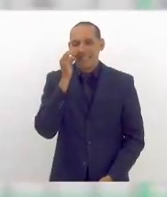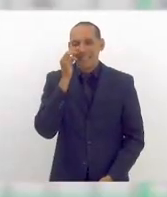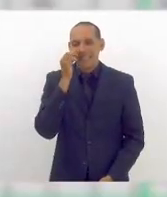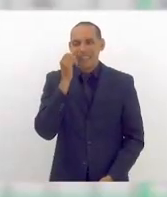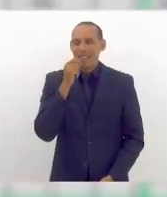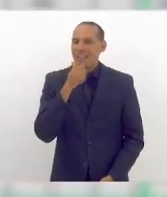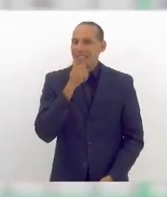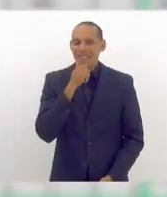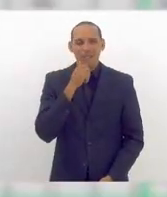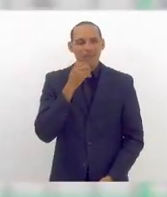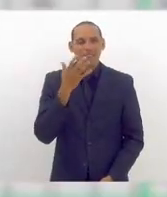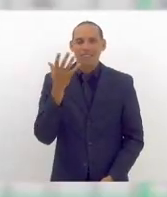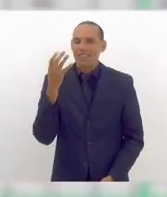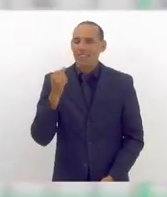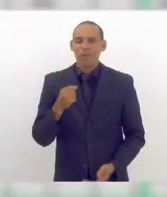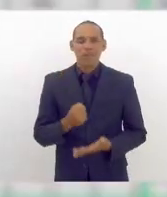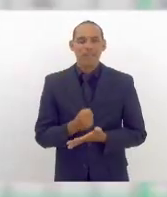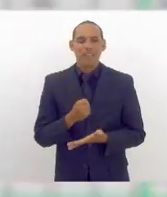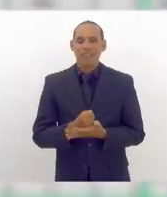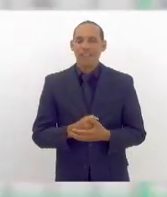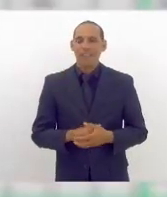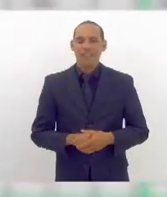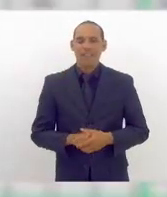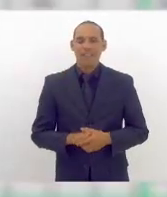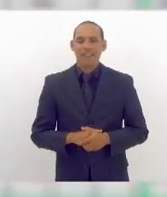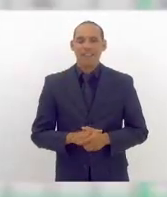Ai Deus por quê